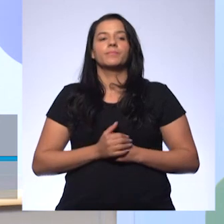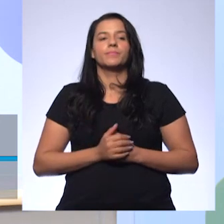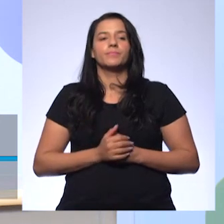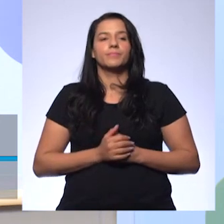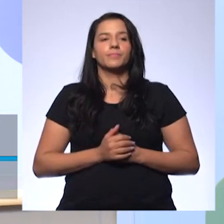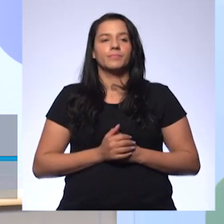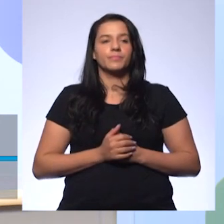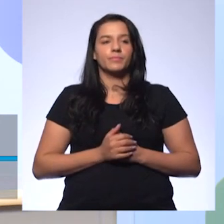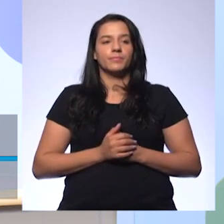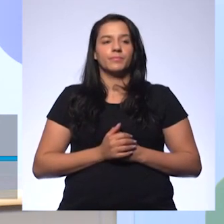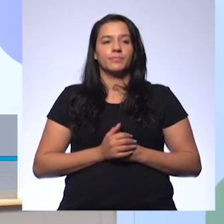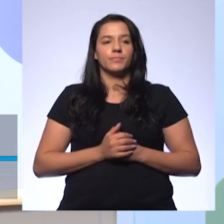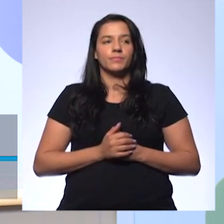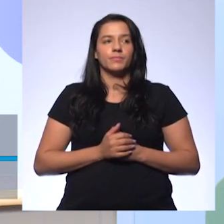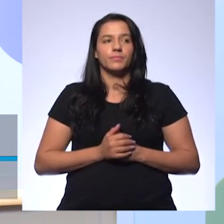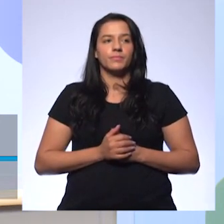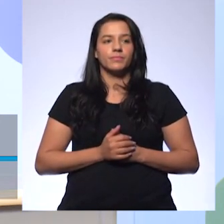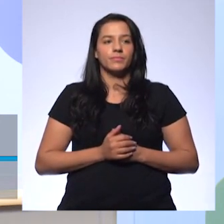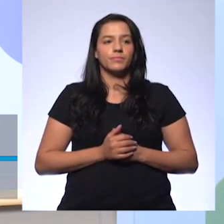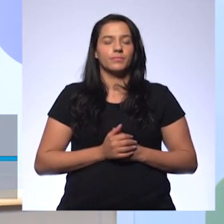Vamos lá.